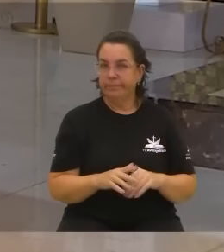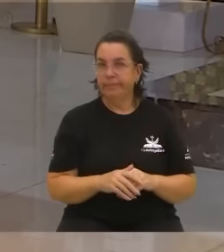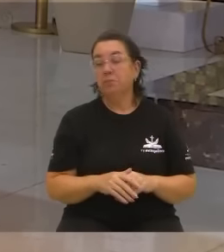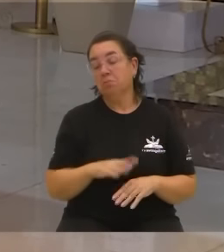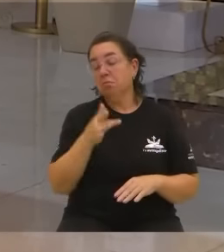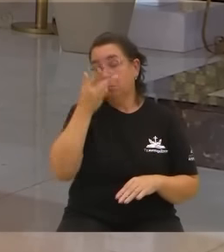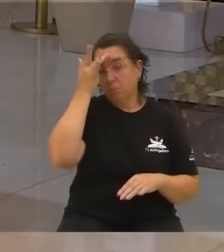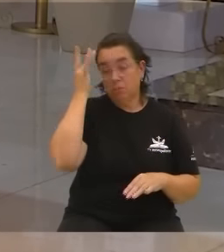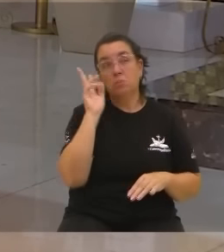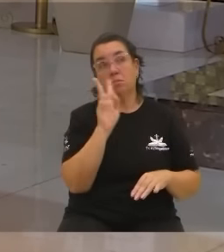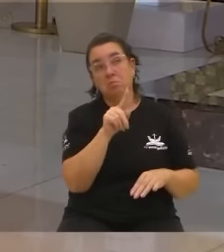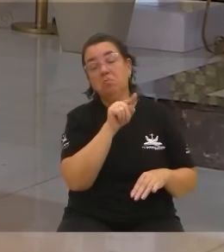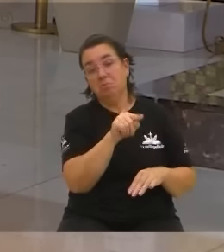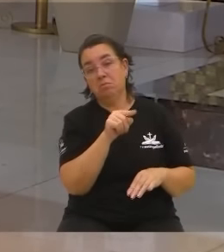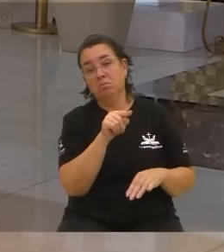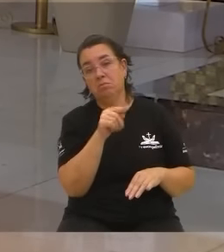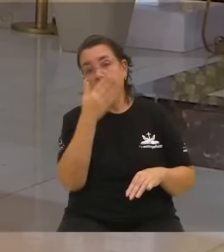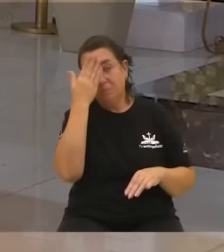ao ridículo